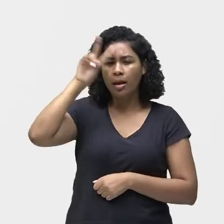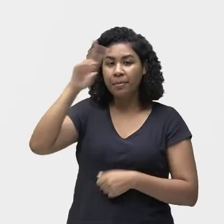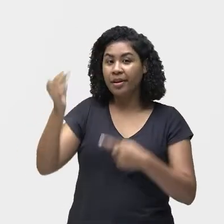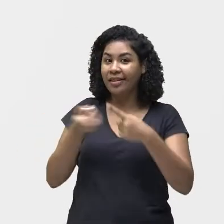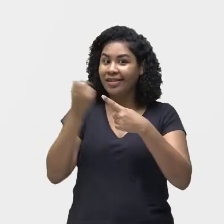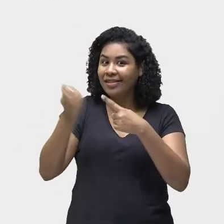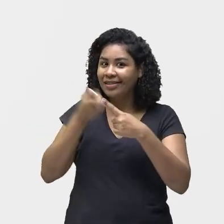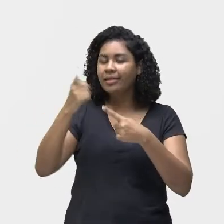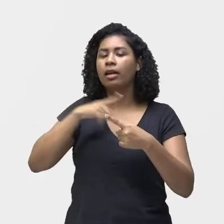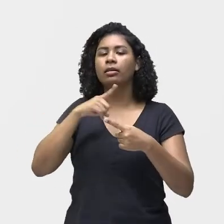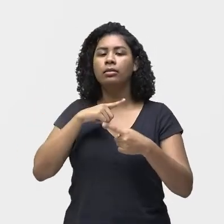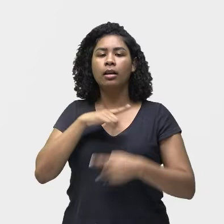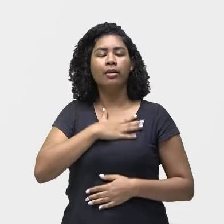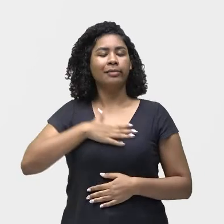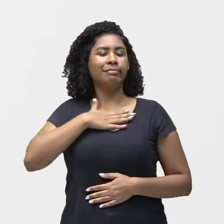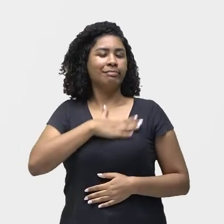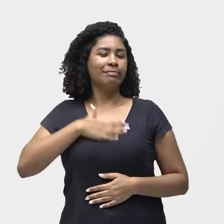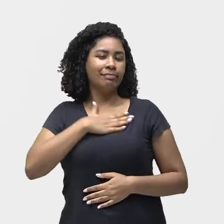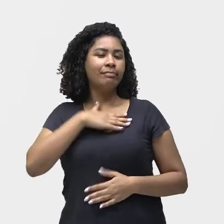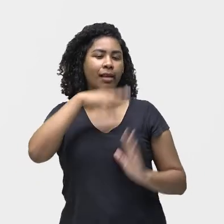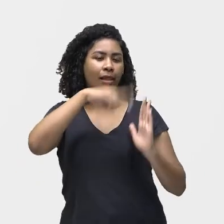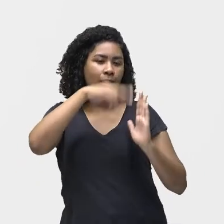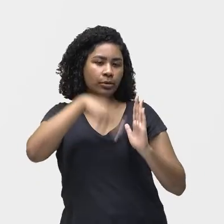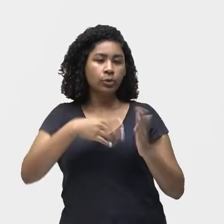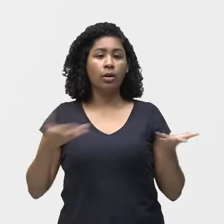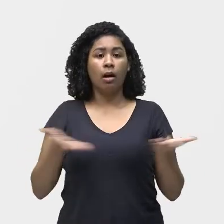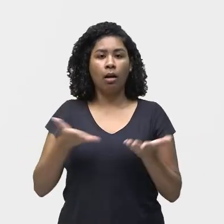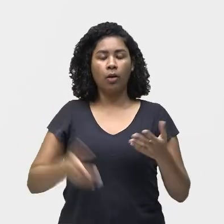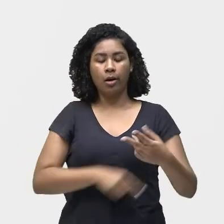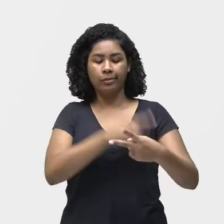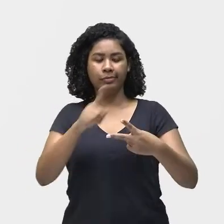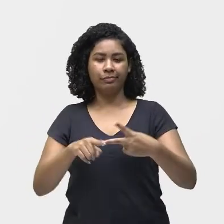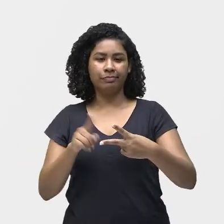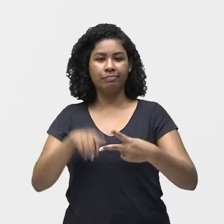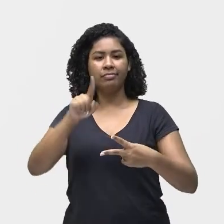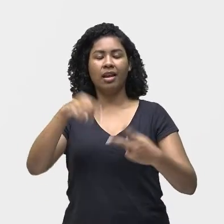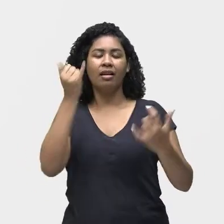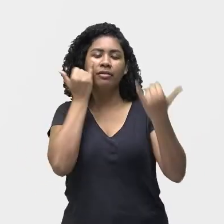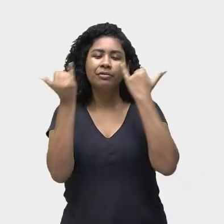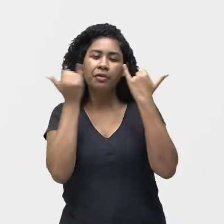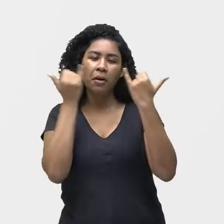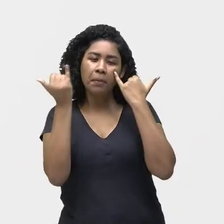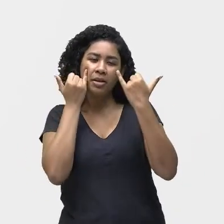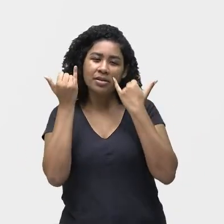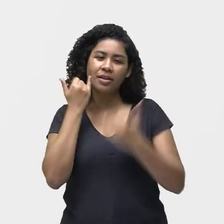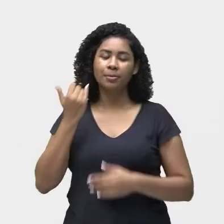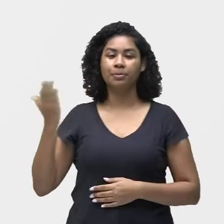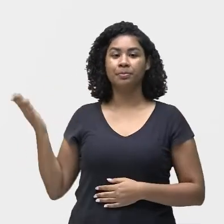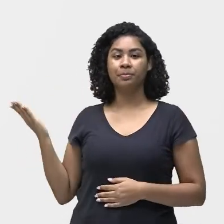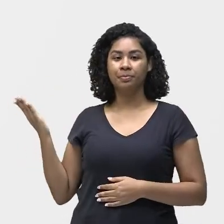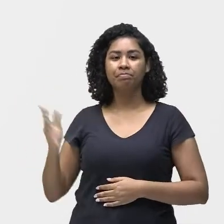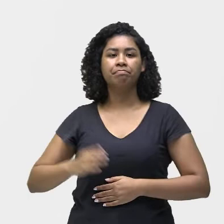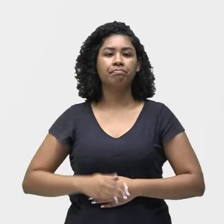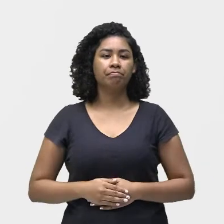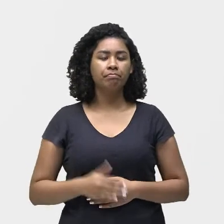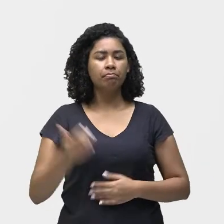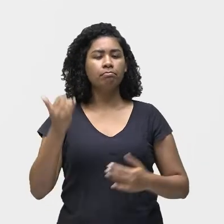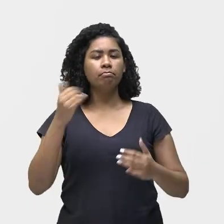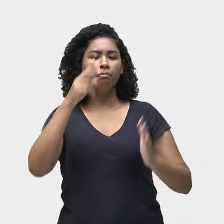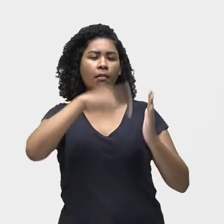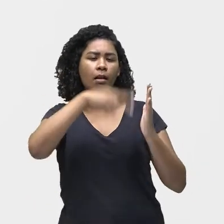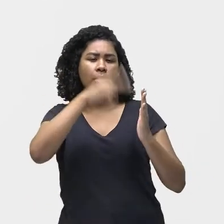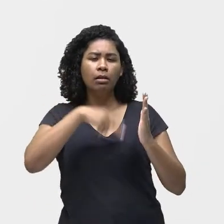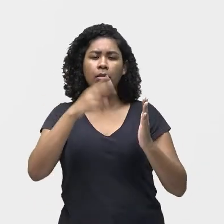né? Quais são as vantagens disso. Então, a leitura dinâmica e descontraída é uma das